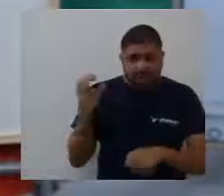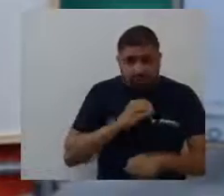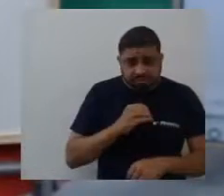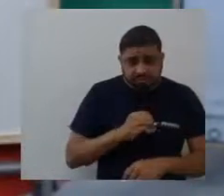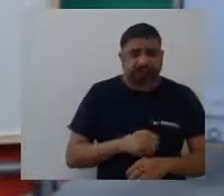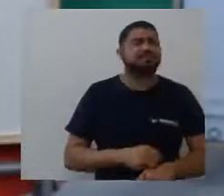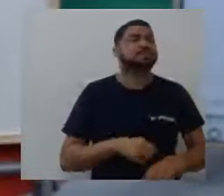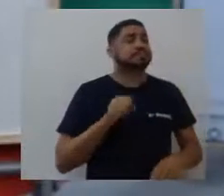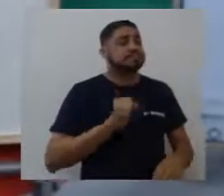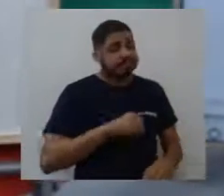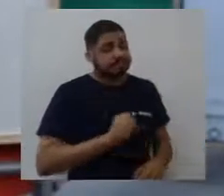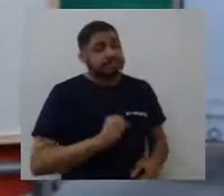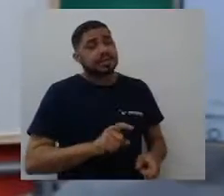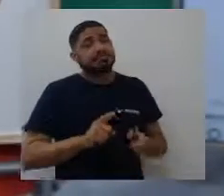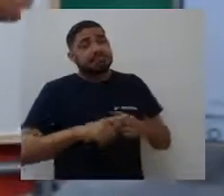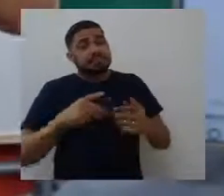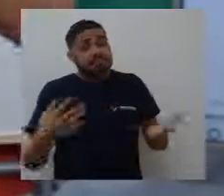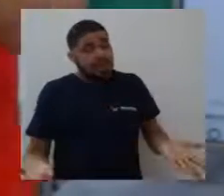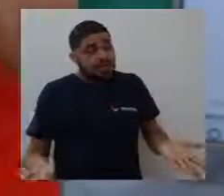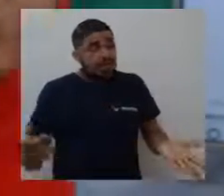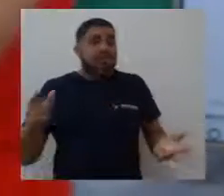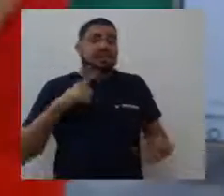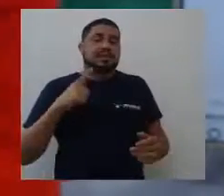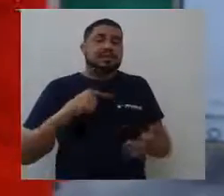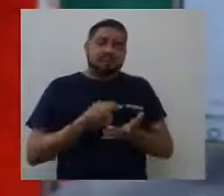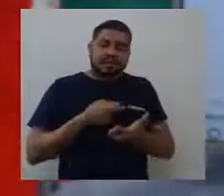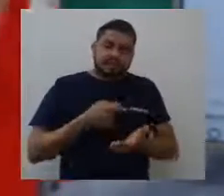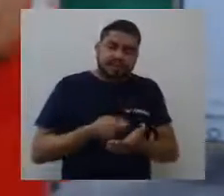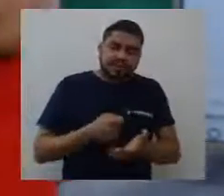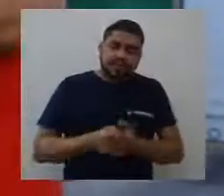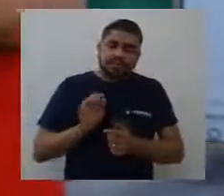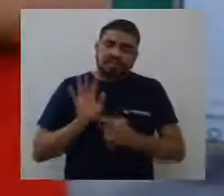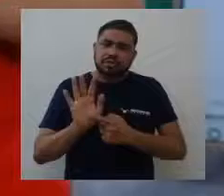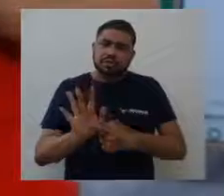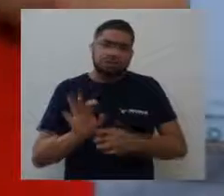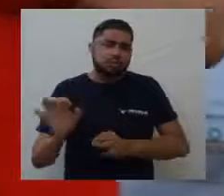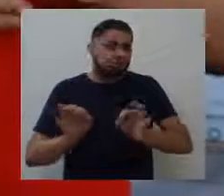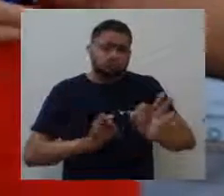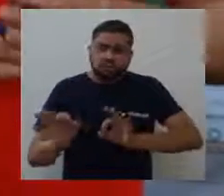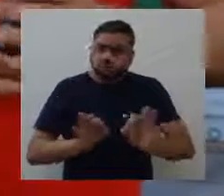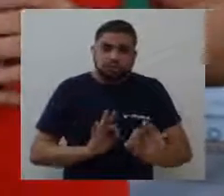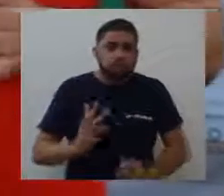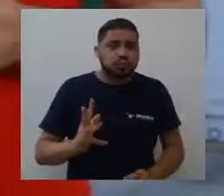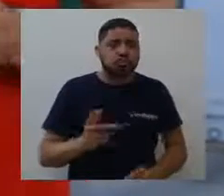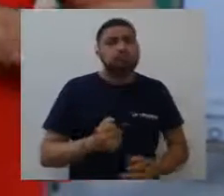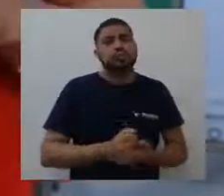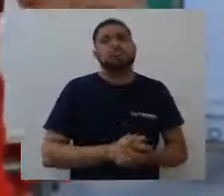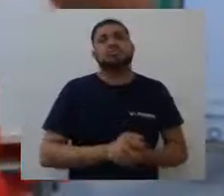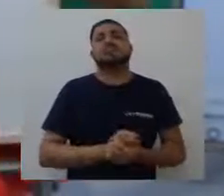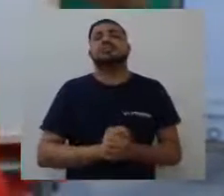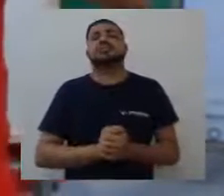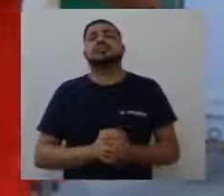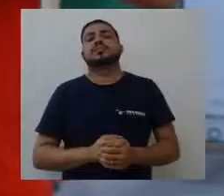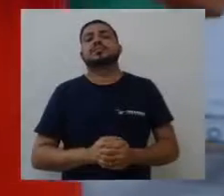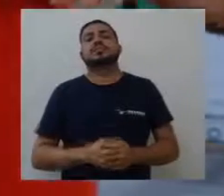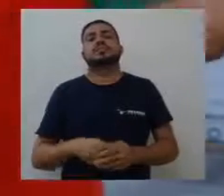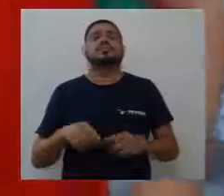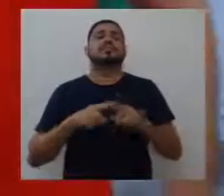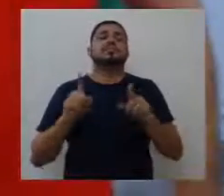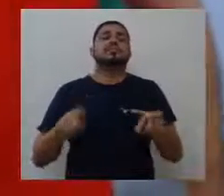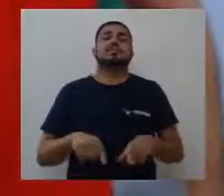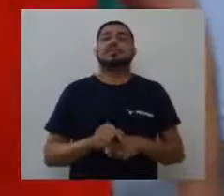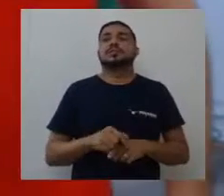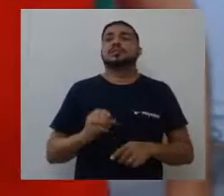Poderia. Mas aqui eu tentei mostrar todo o caminho que a gente vem tratando para a gente. Tá a tela do OBS aí